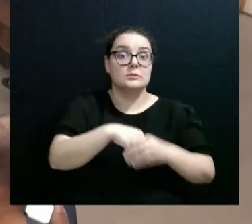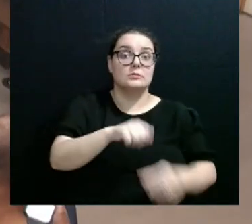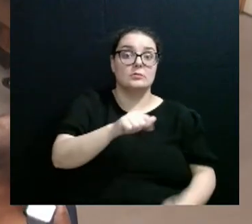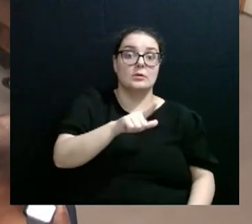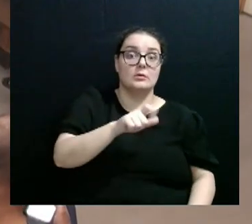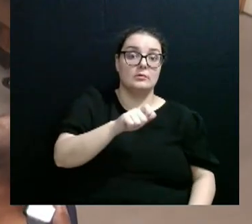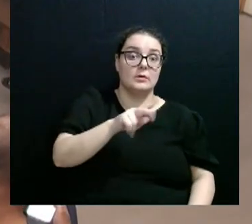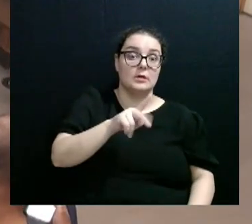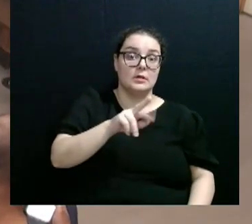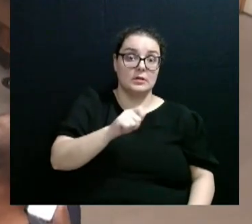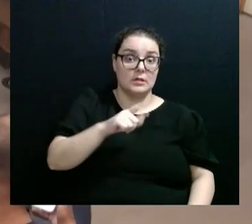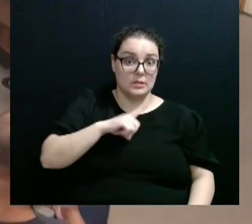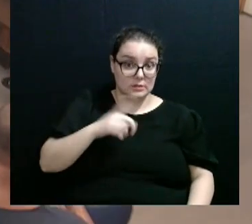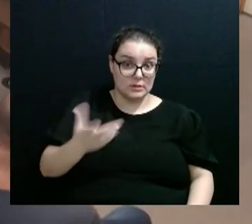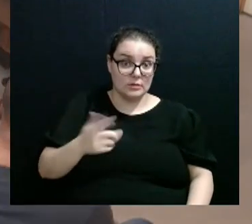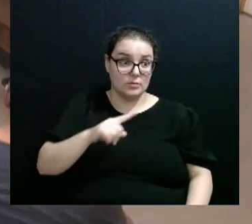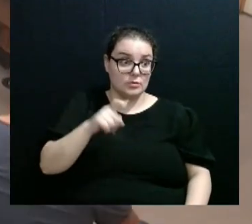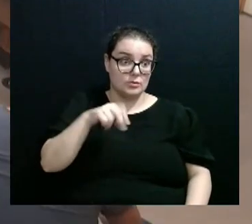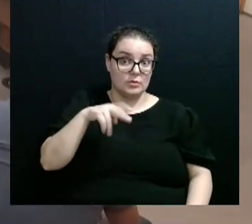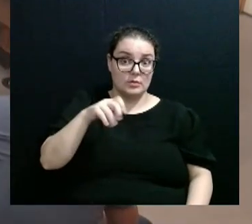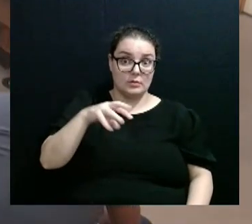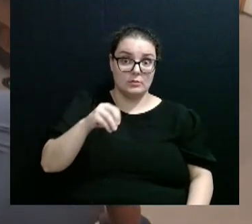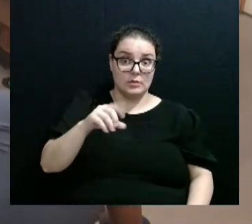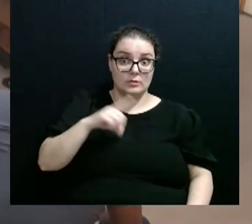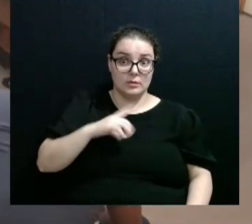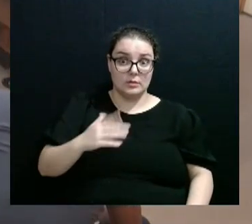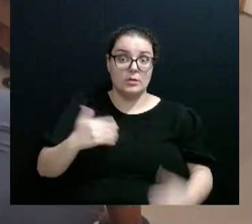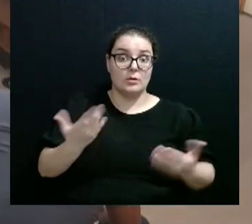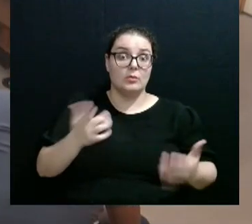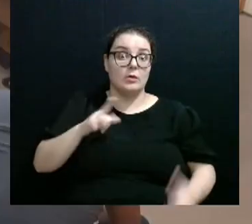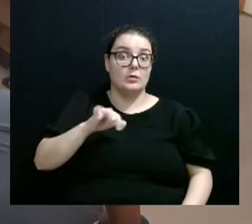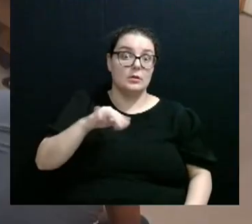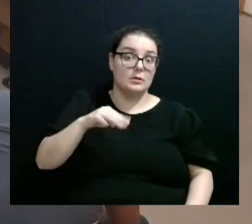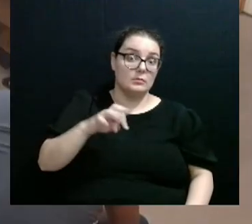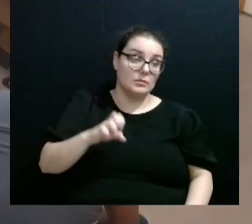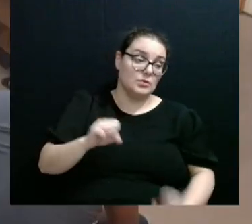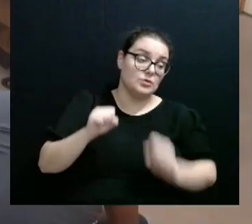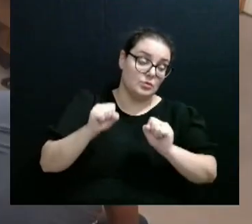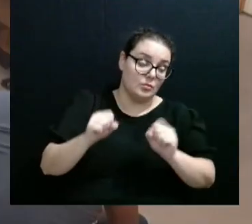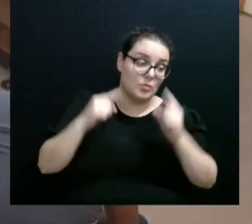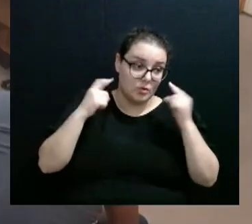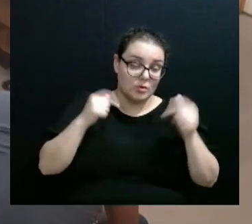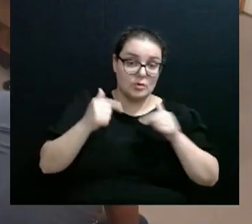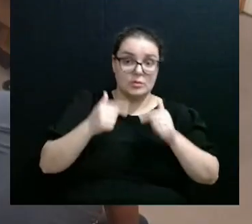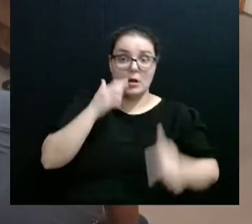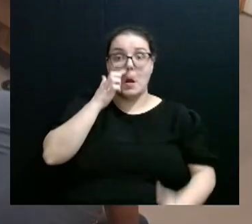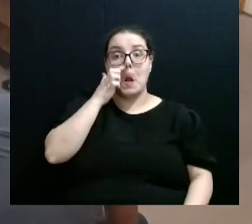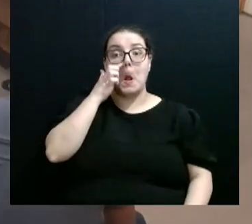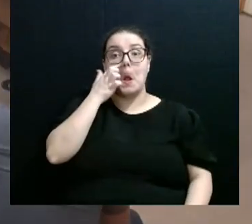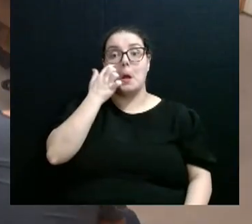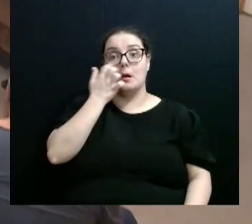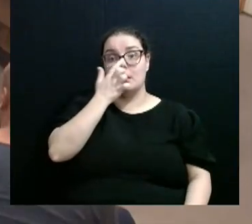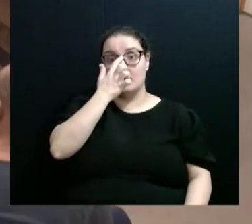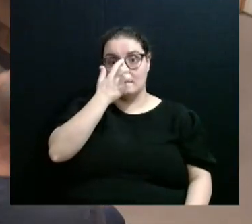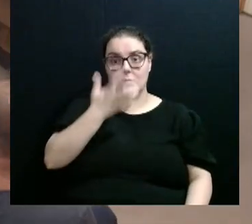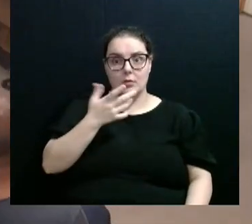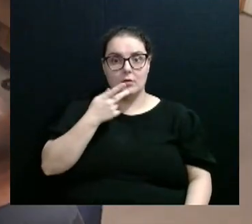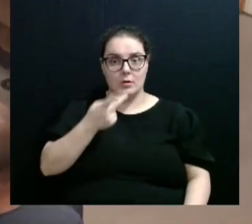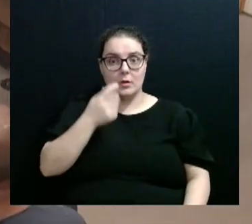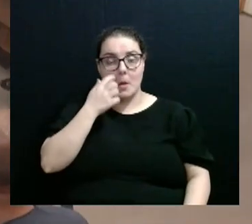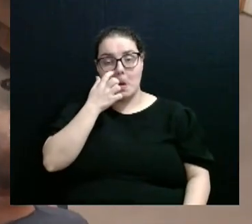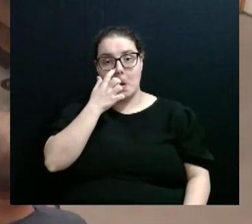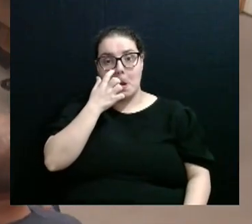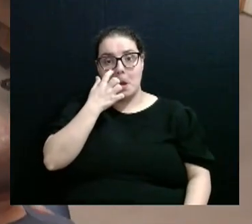estabelecimentos o zoneamento que ele está e qual é o limite de ruído que ele pode trabalhar. É isso que eu quis dizer, porque há,